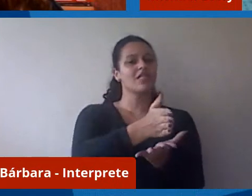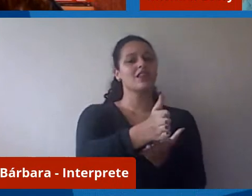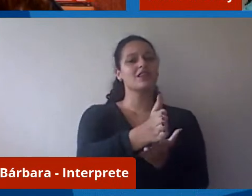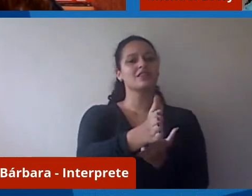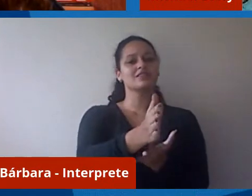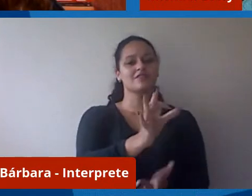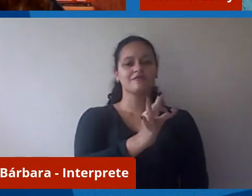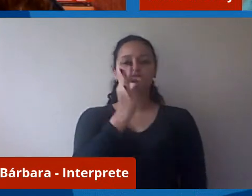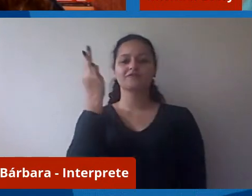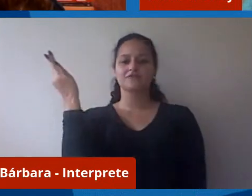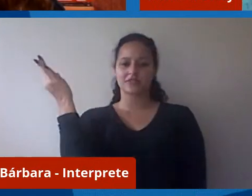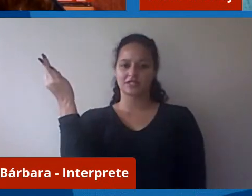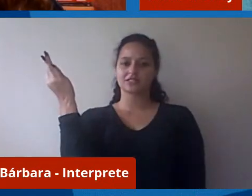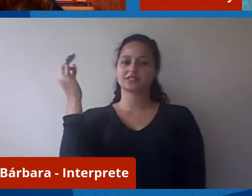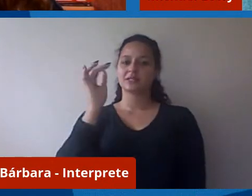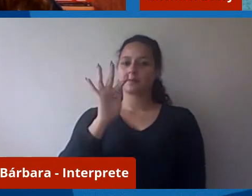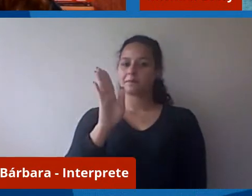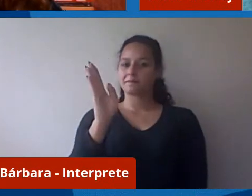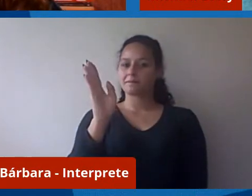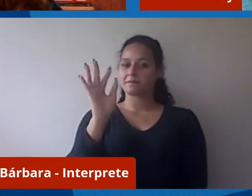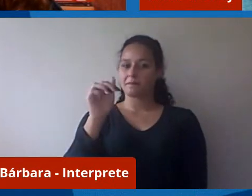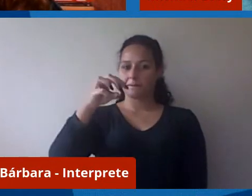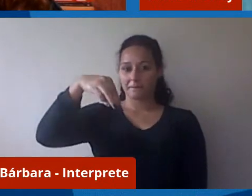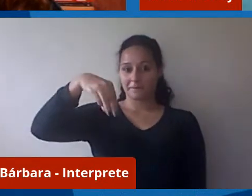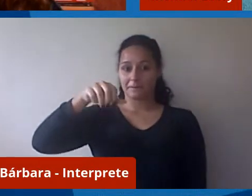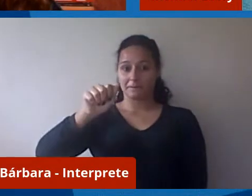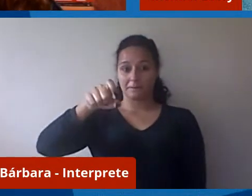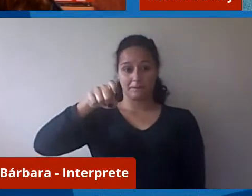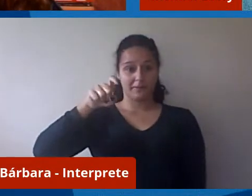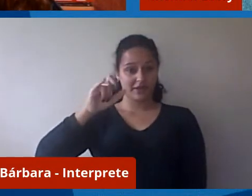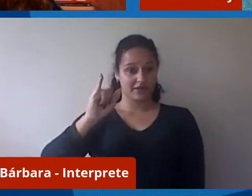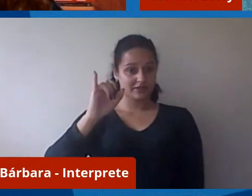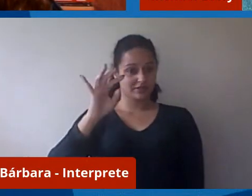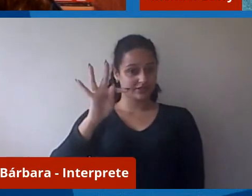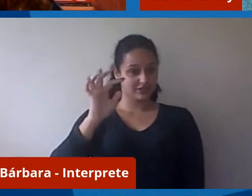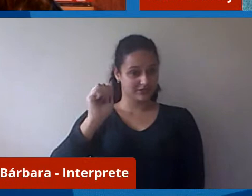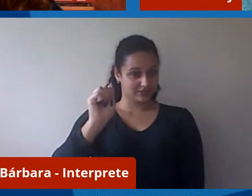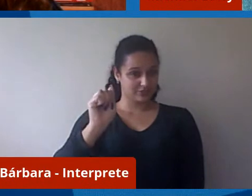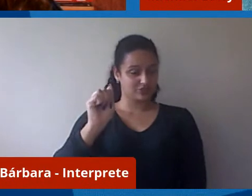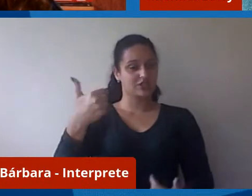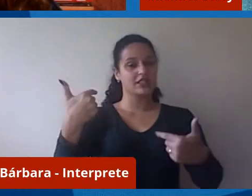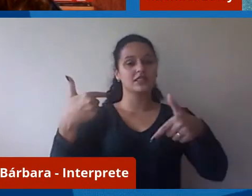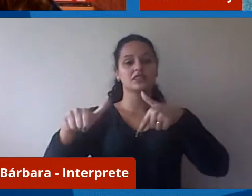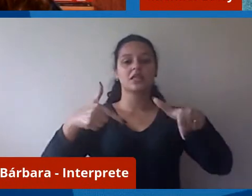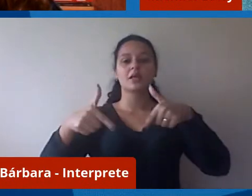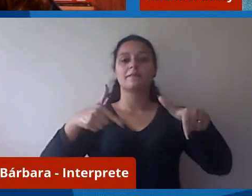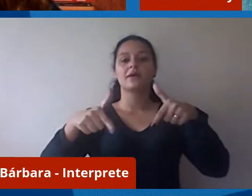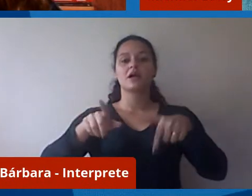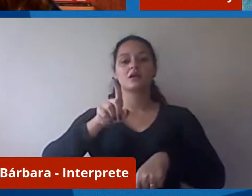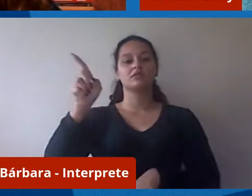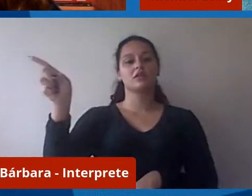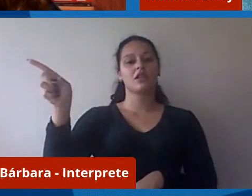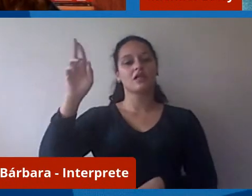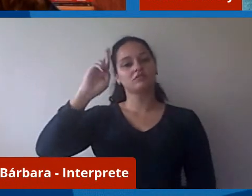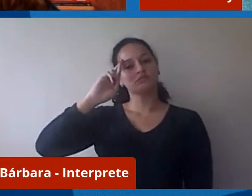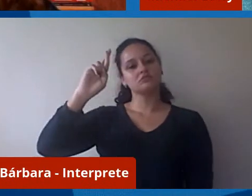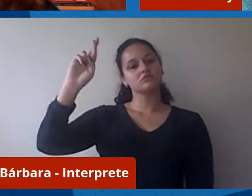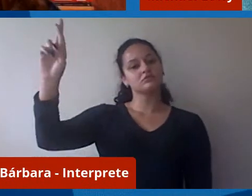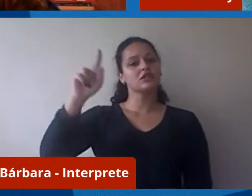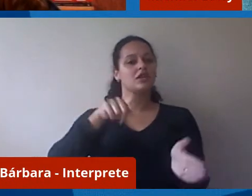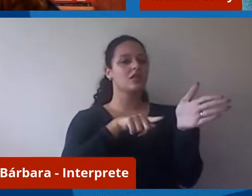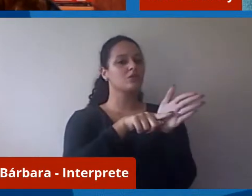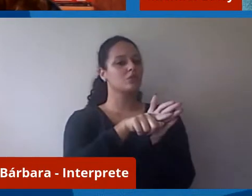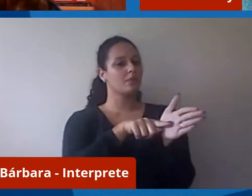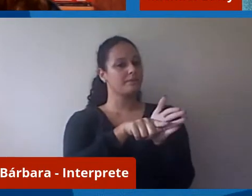França, né, onde trabalha como diretor de pesquisa do Centro